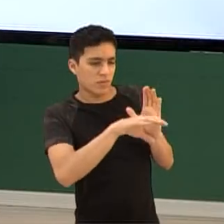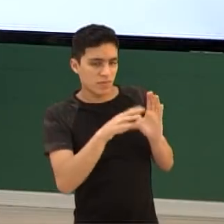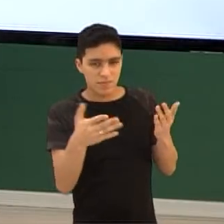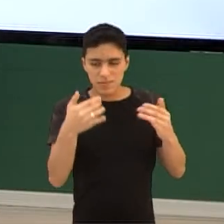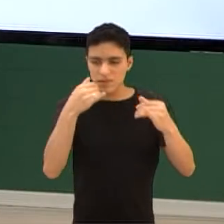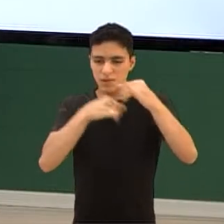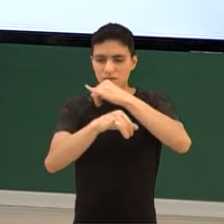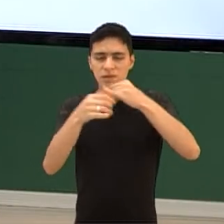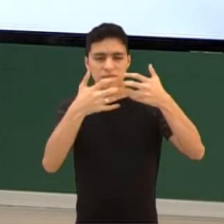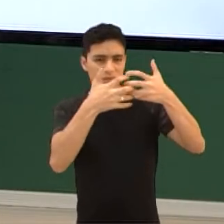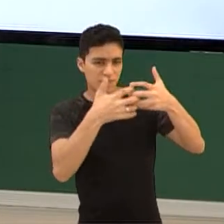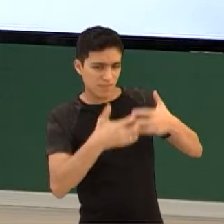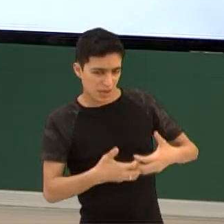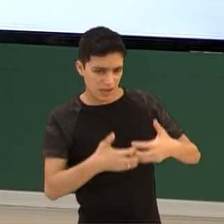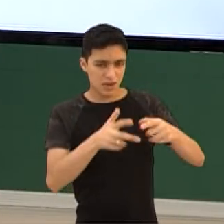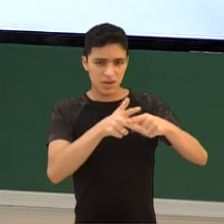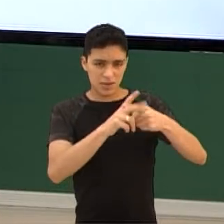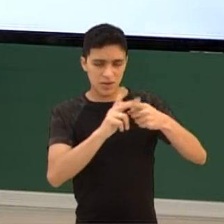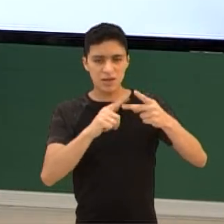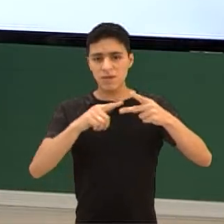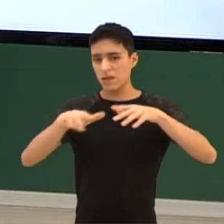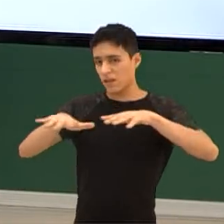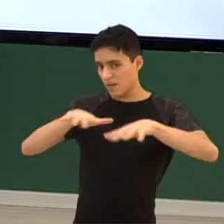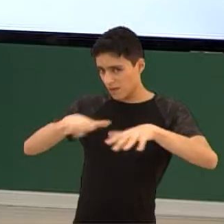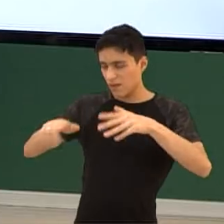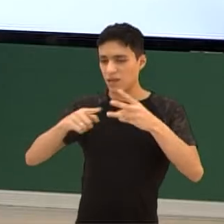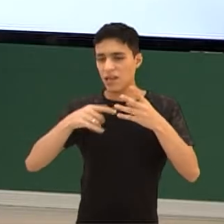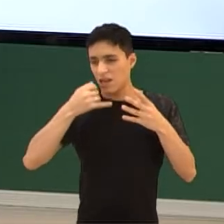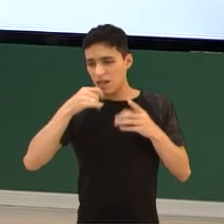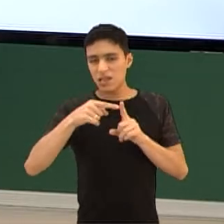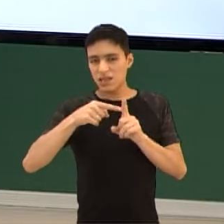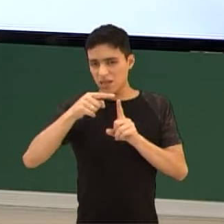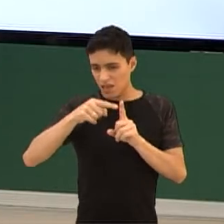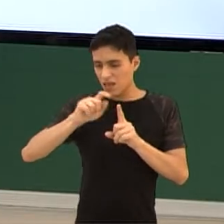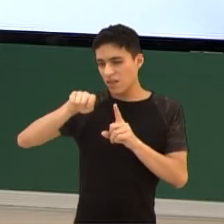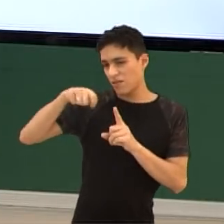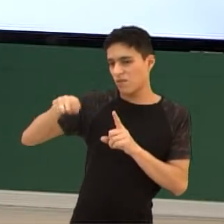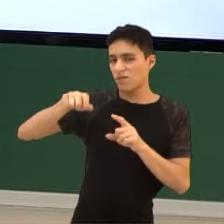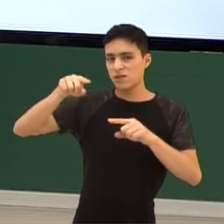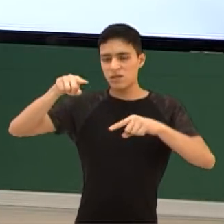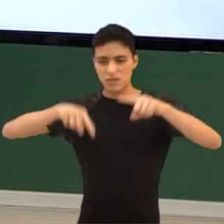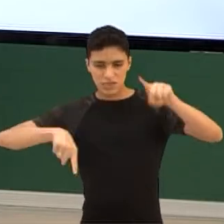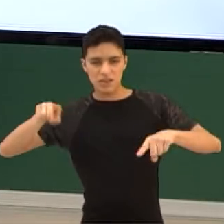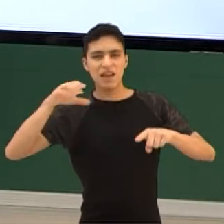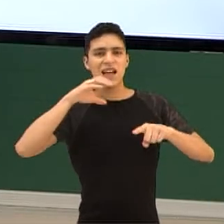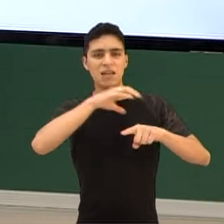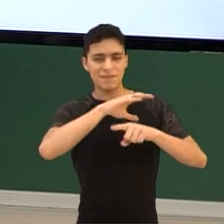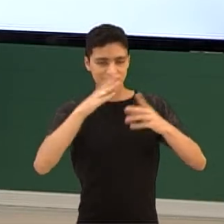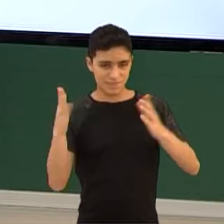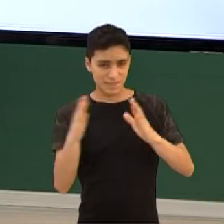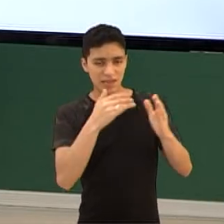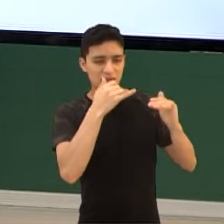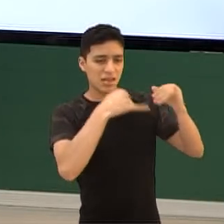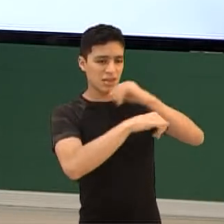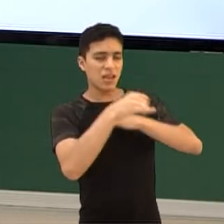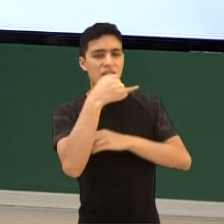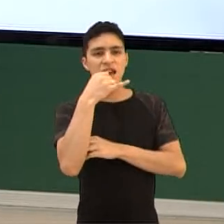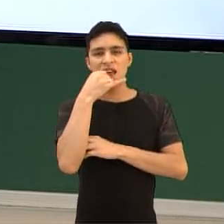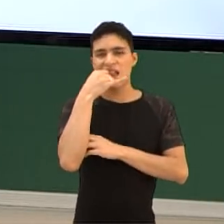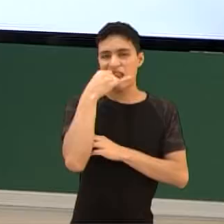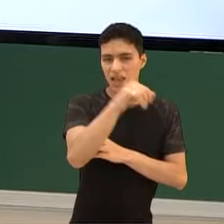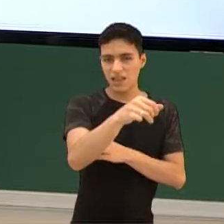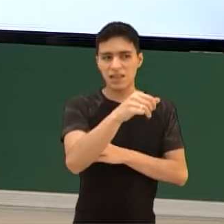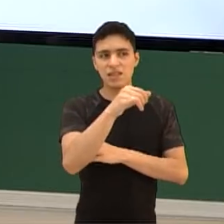energia mecânica, energia associada ao movimento, a energia térmica, energia associada às trocas térmicas, ao calor, energia elétrica, certo?